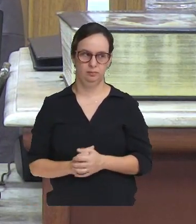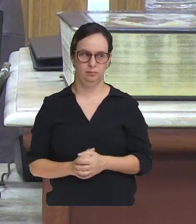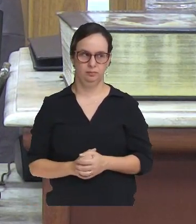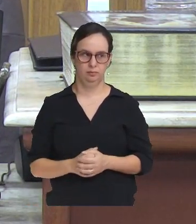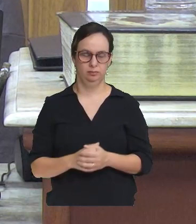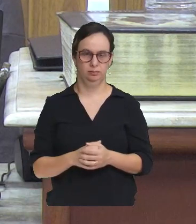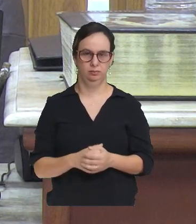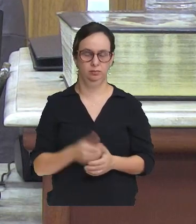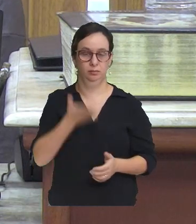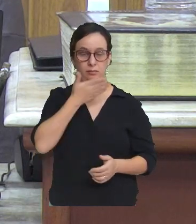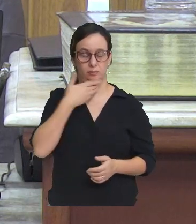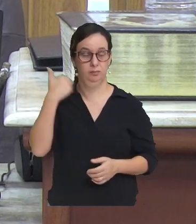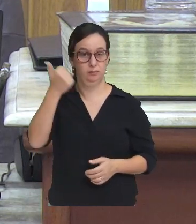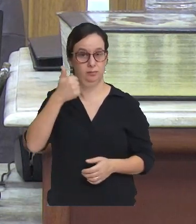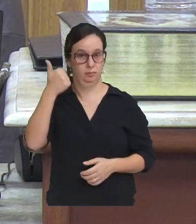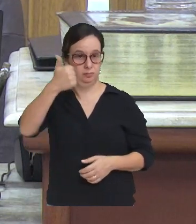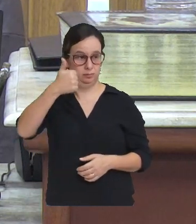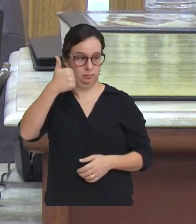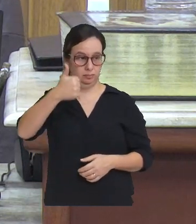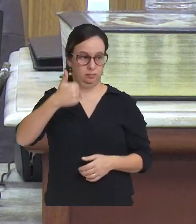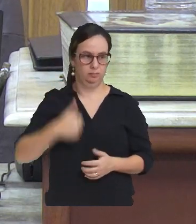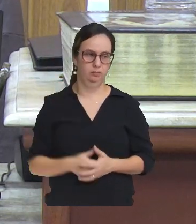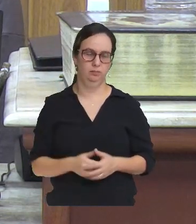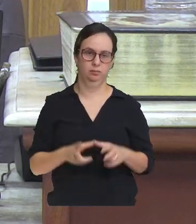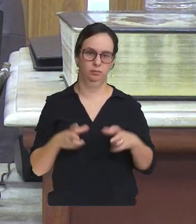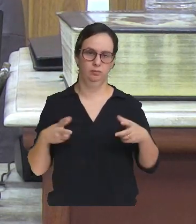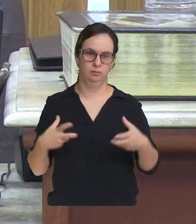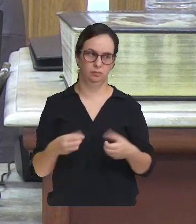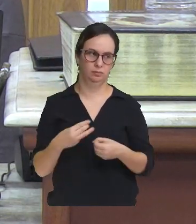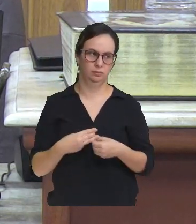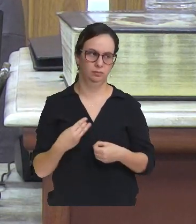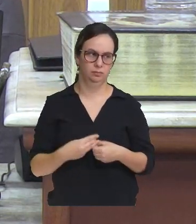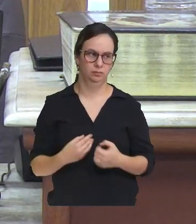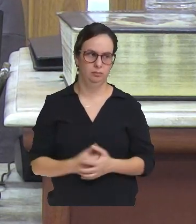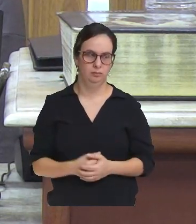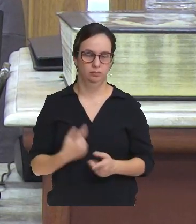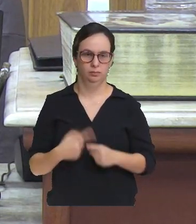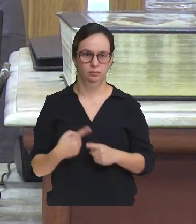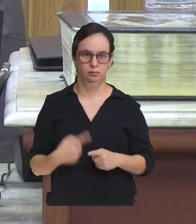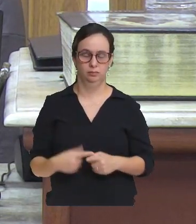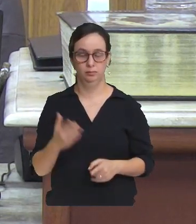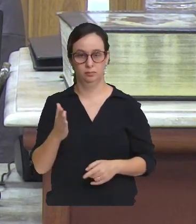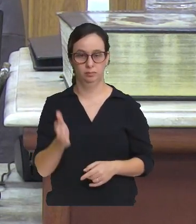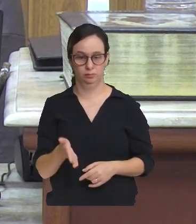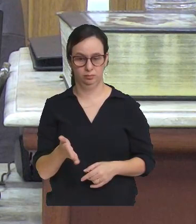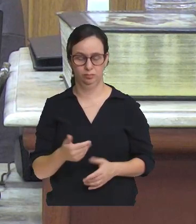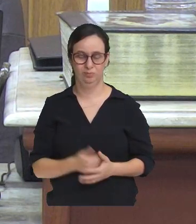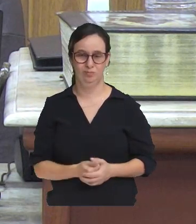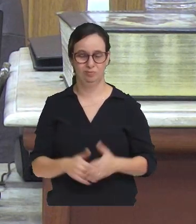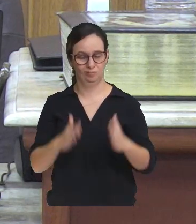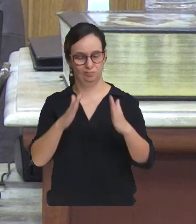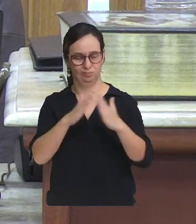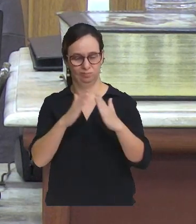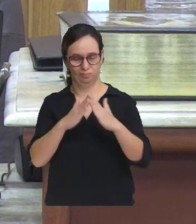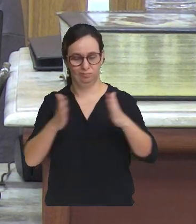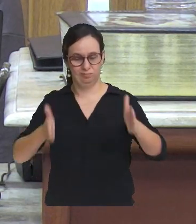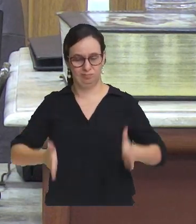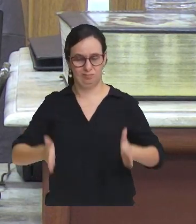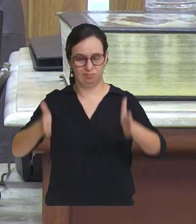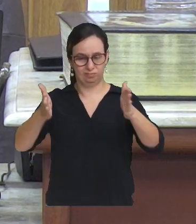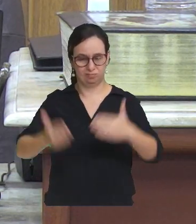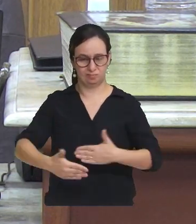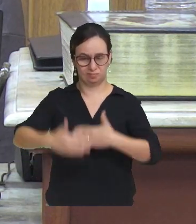Municipal. Como disse o vereador Alexandre, nosso prédio já é um prédio que é antigo, né, que tem que passar por muitas